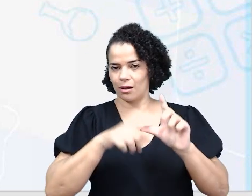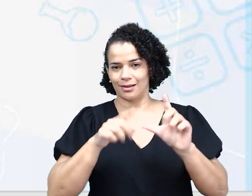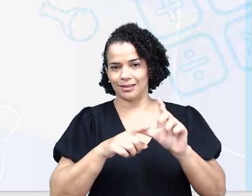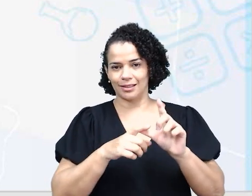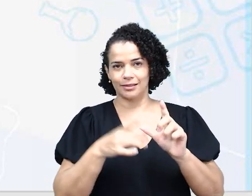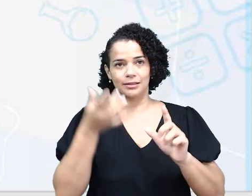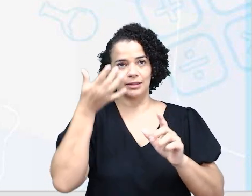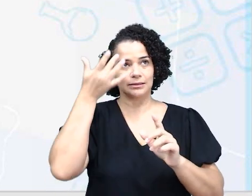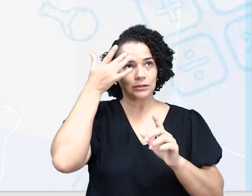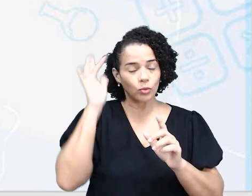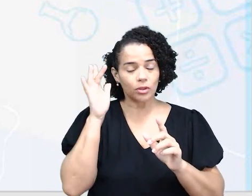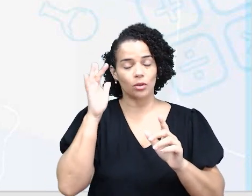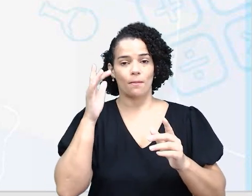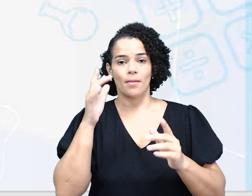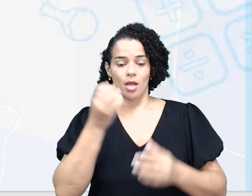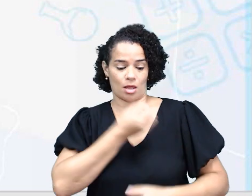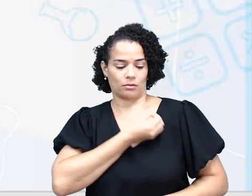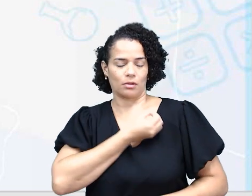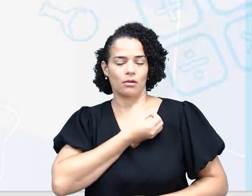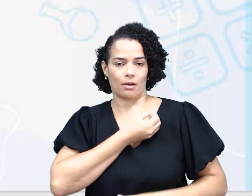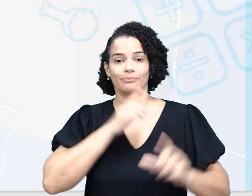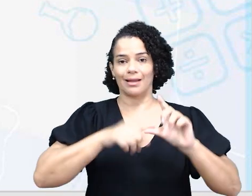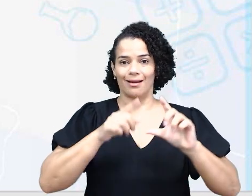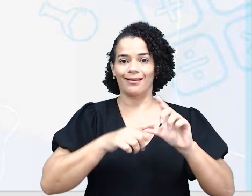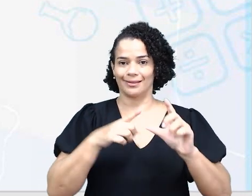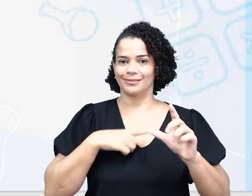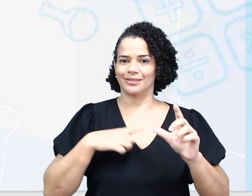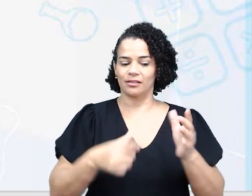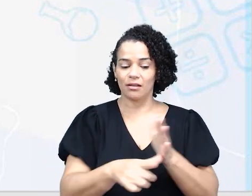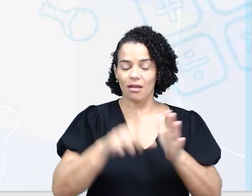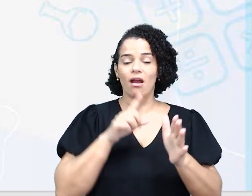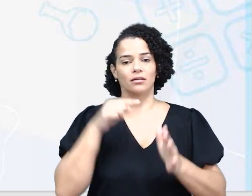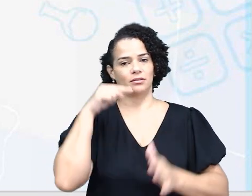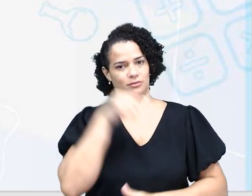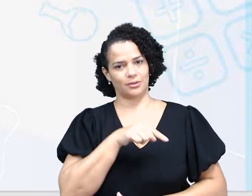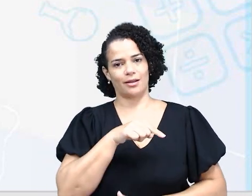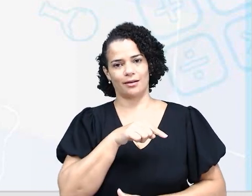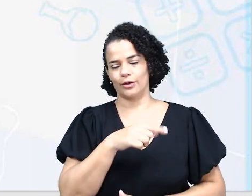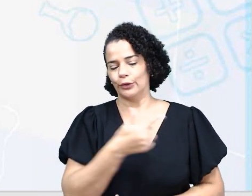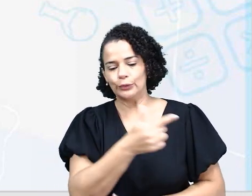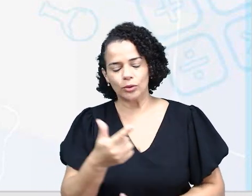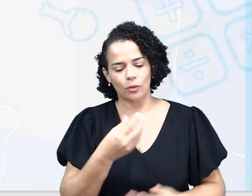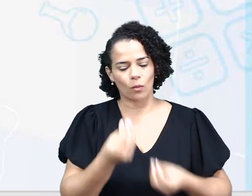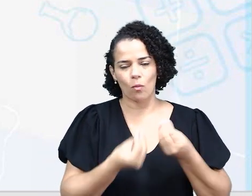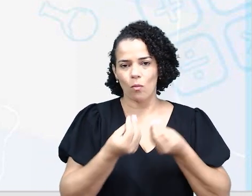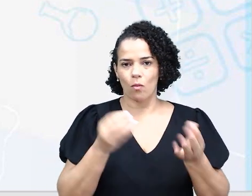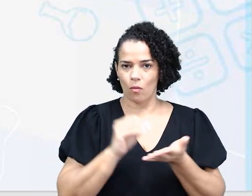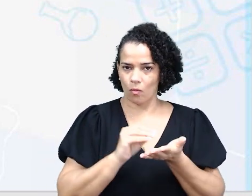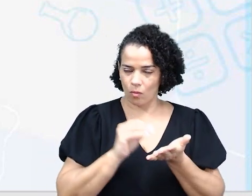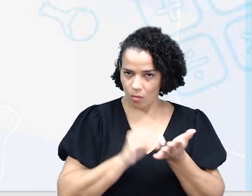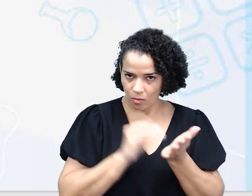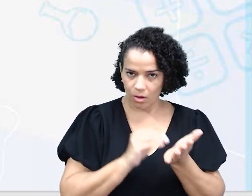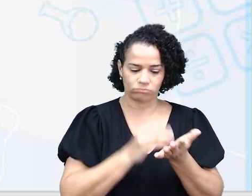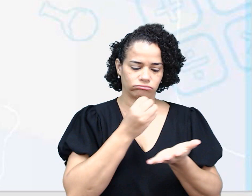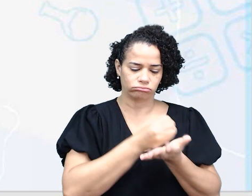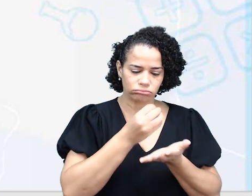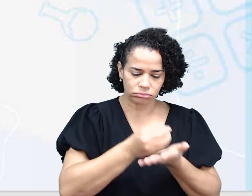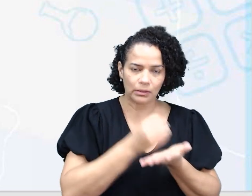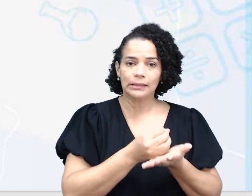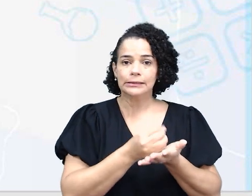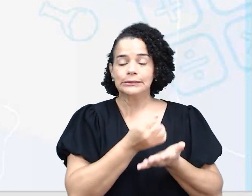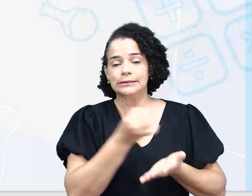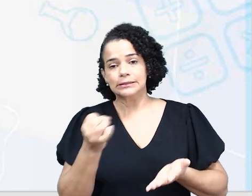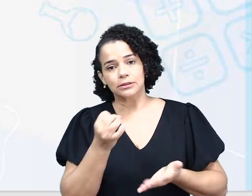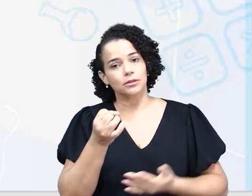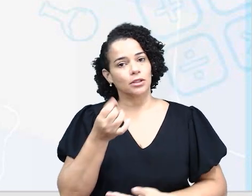antes dela, ou as letras que estavam vindo antes dela. Eu não posso aqui jogar um desenho, um símbolo, sem saber quais são os exemplos que